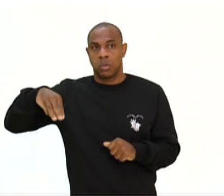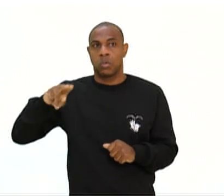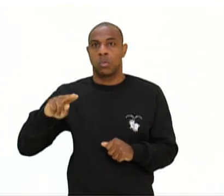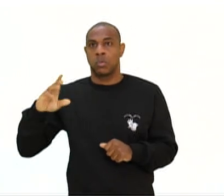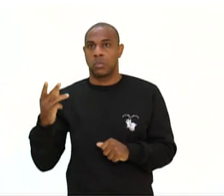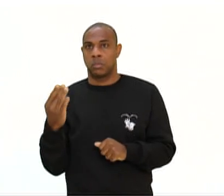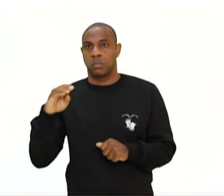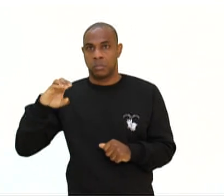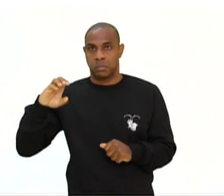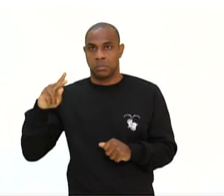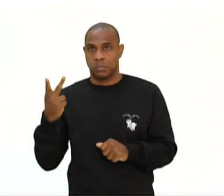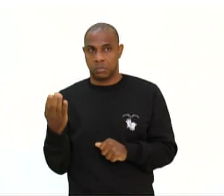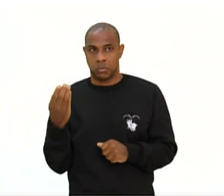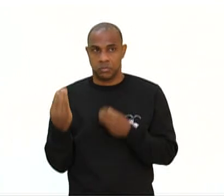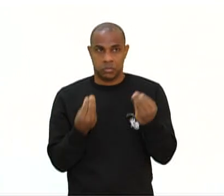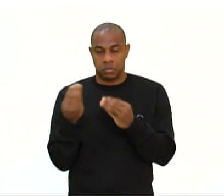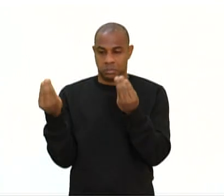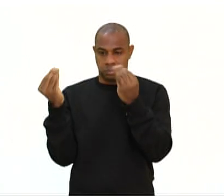ok?